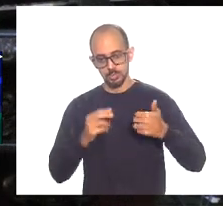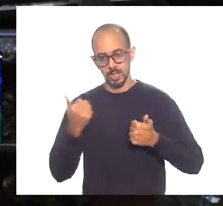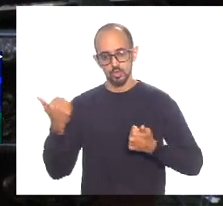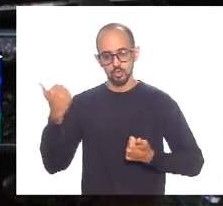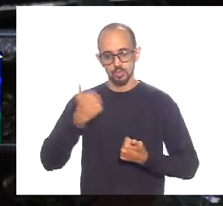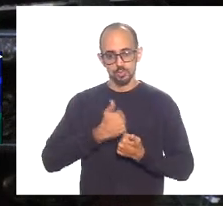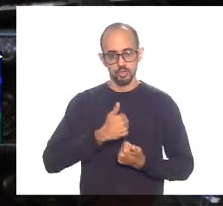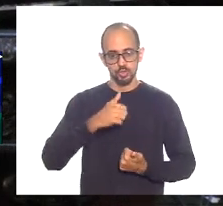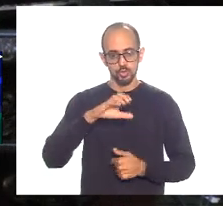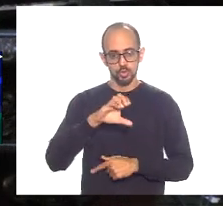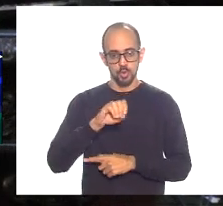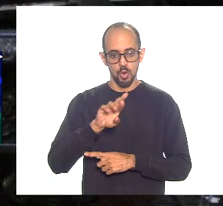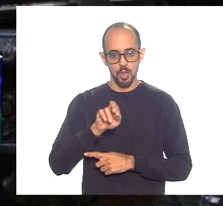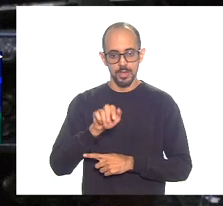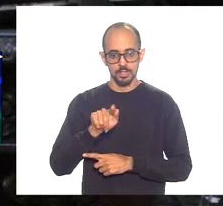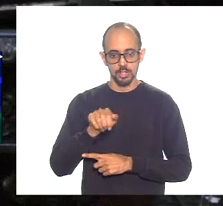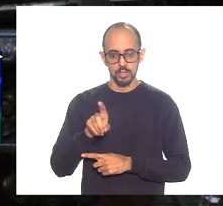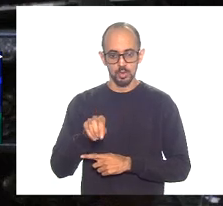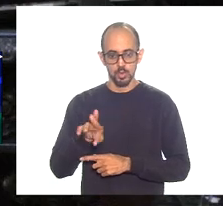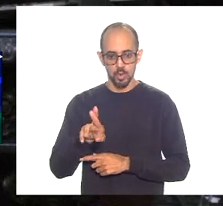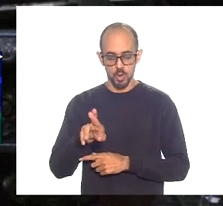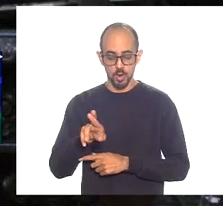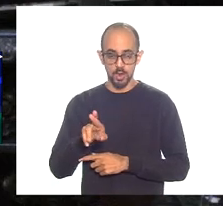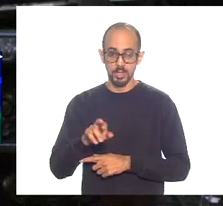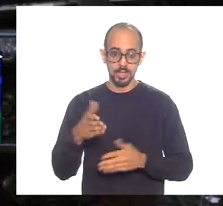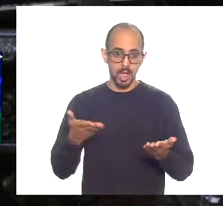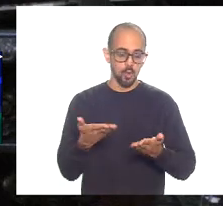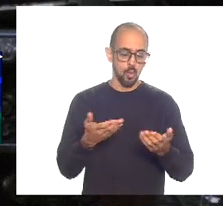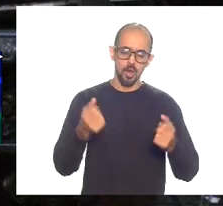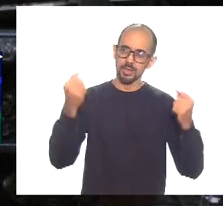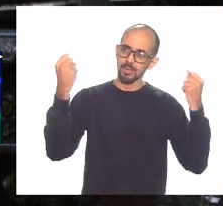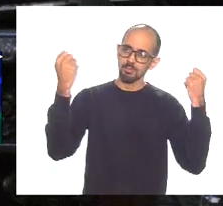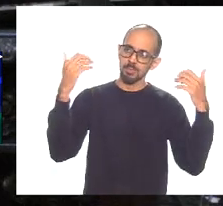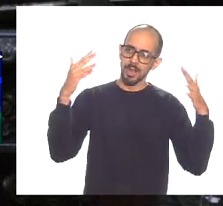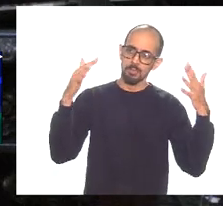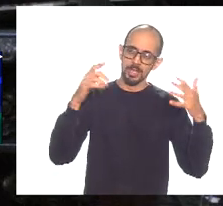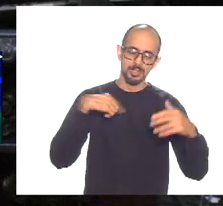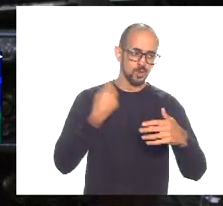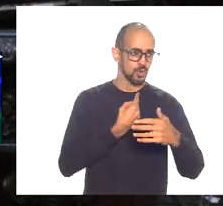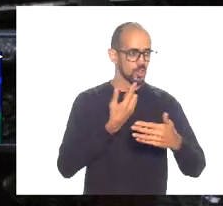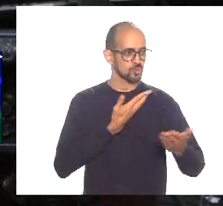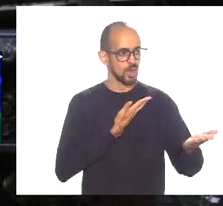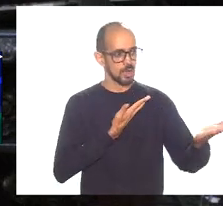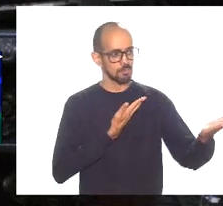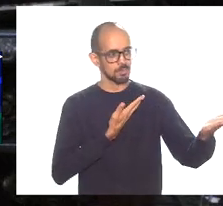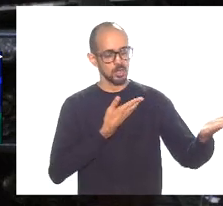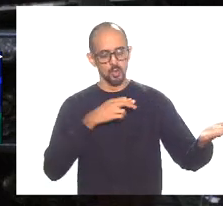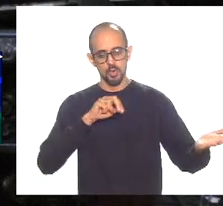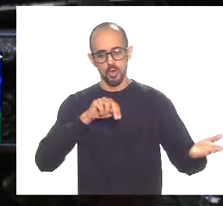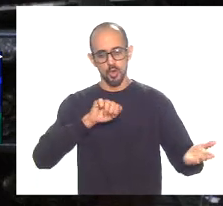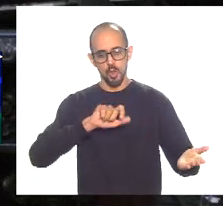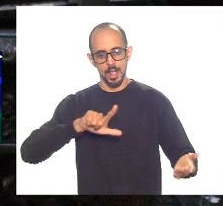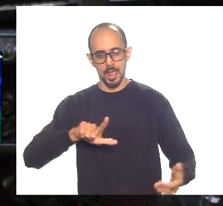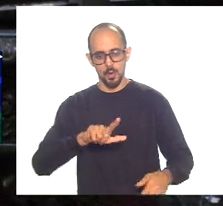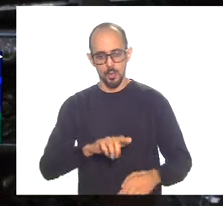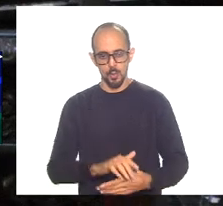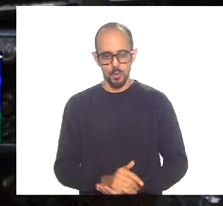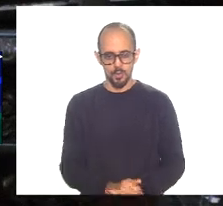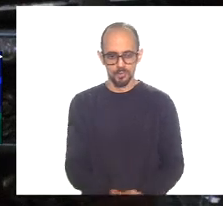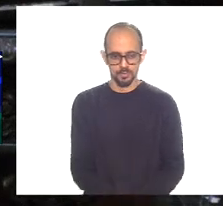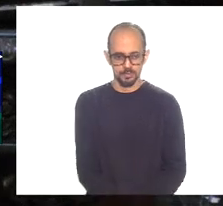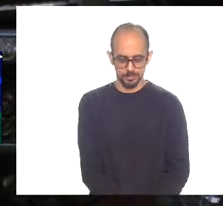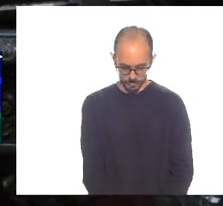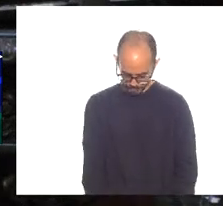substituto desde jatos proveito para parabenizar nosso amigo o Noel de Carvalho